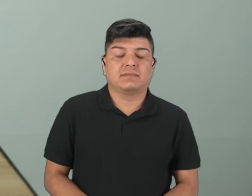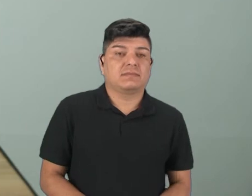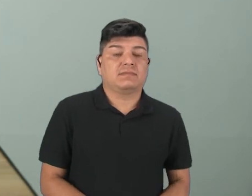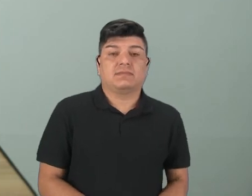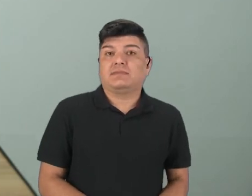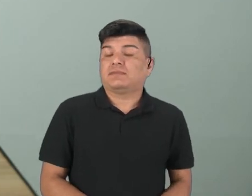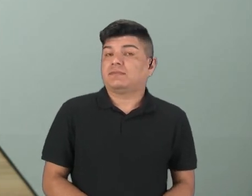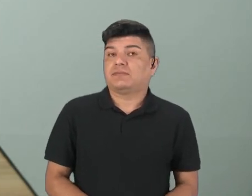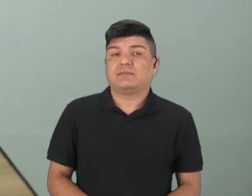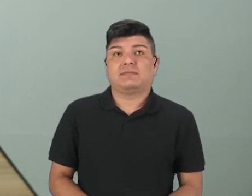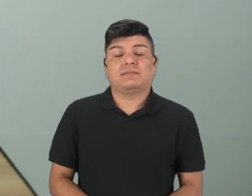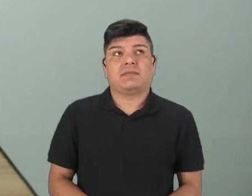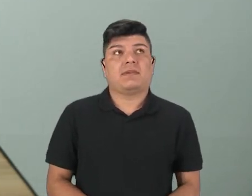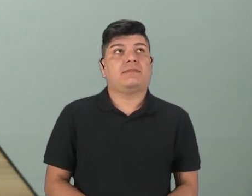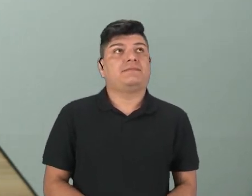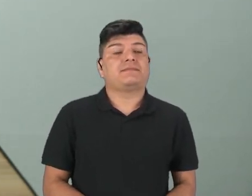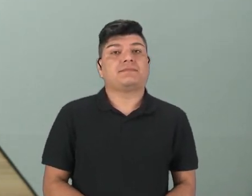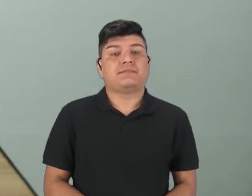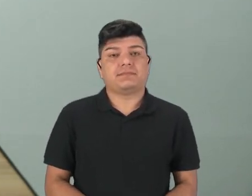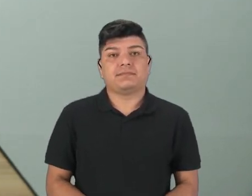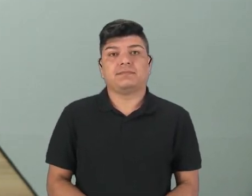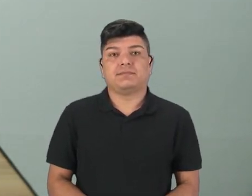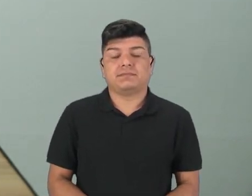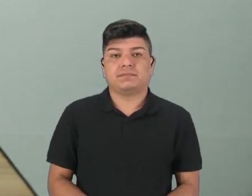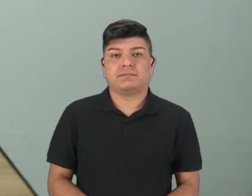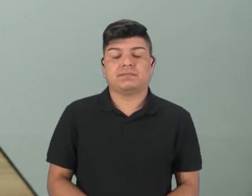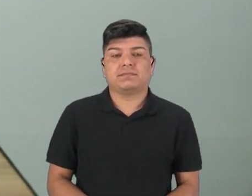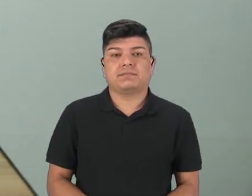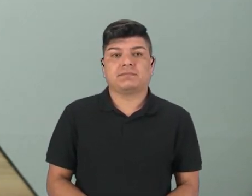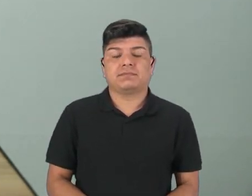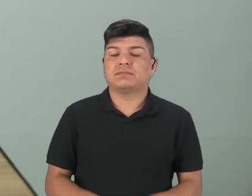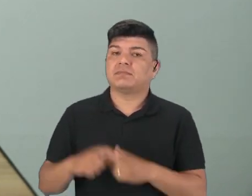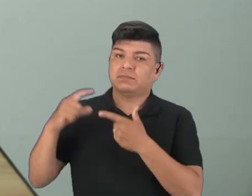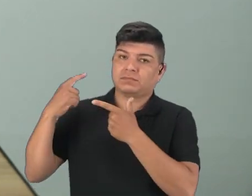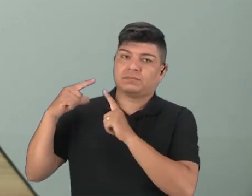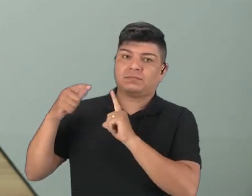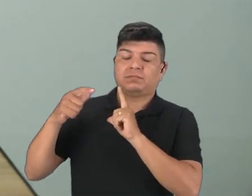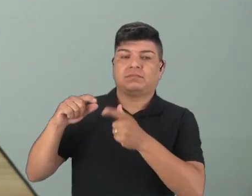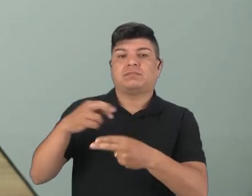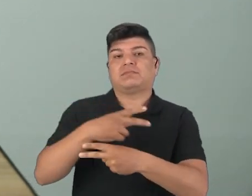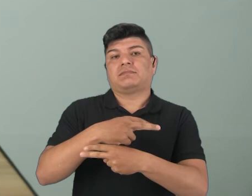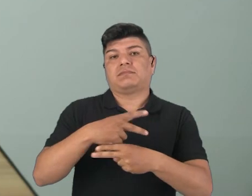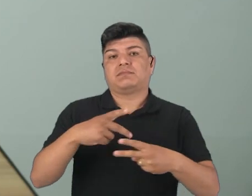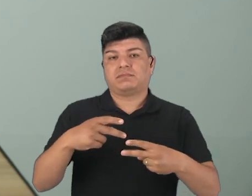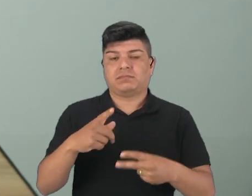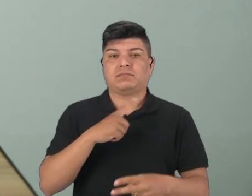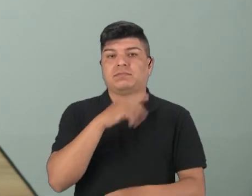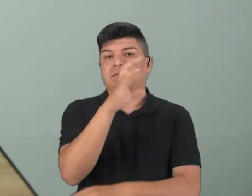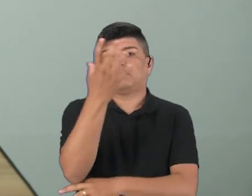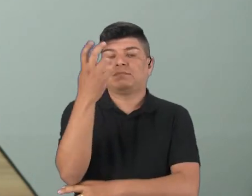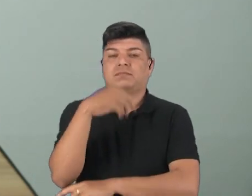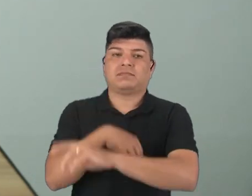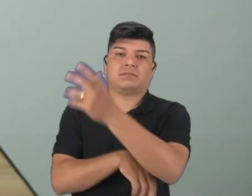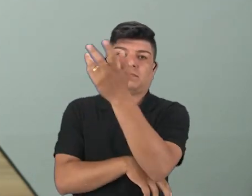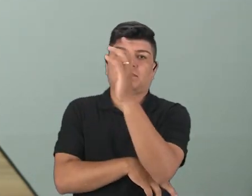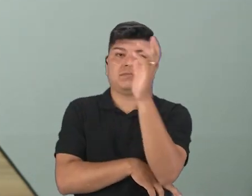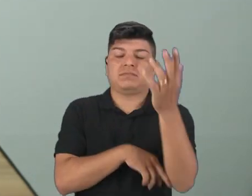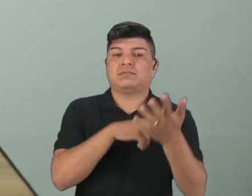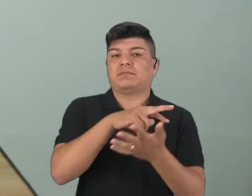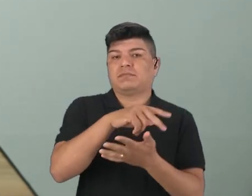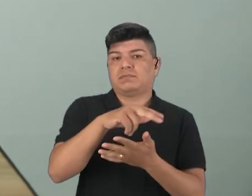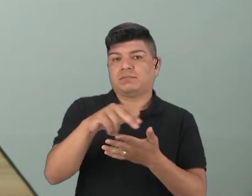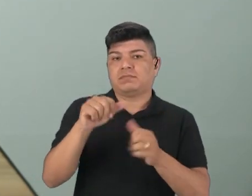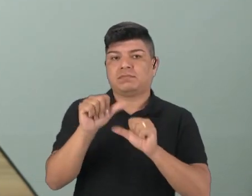Então, essas foram as formas de vários objetos existentes na natureza, existentes no